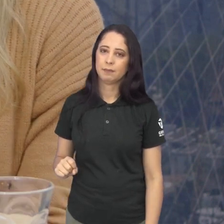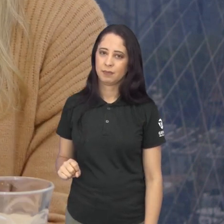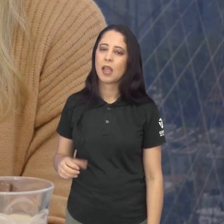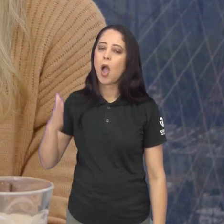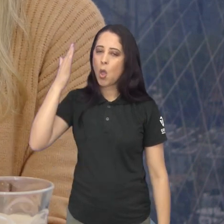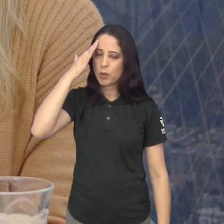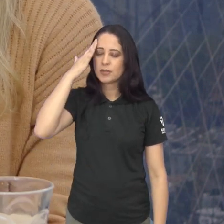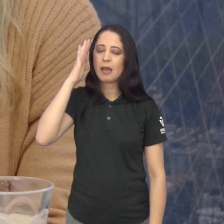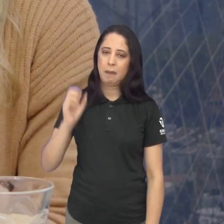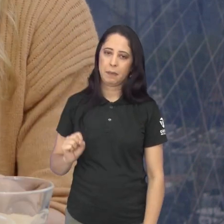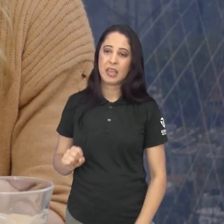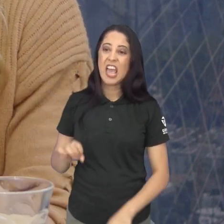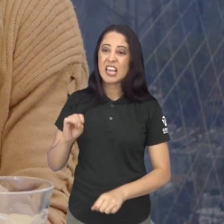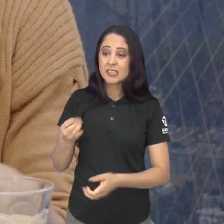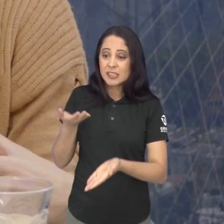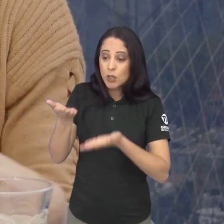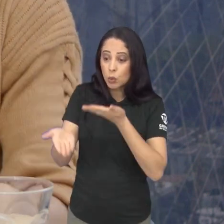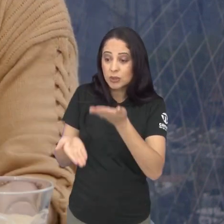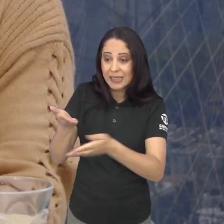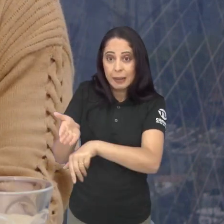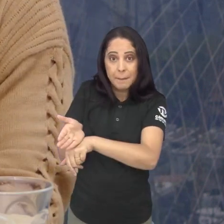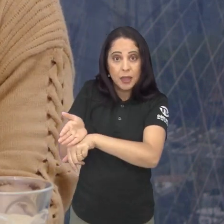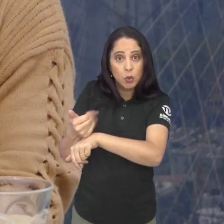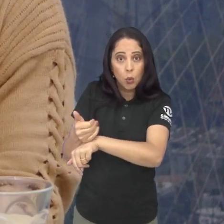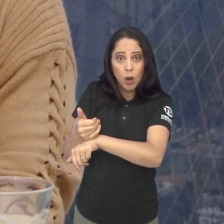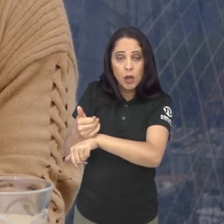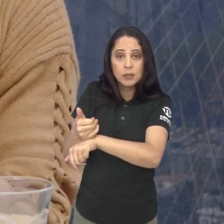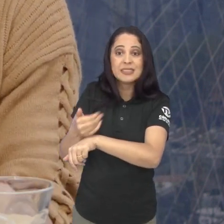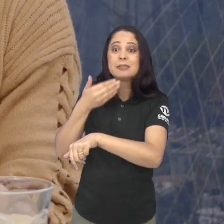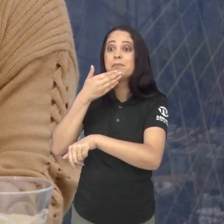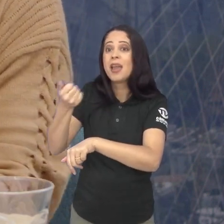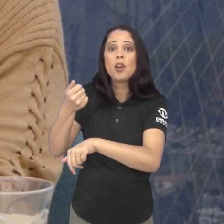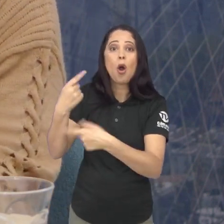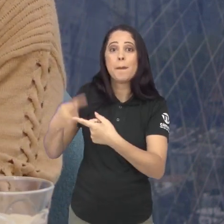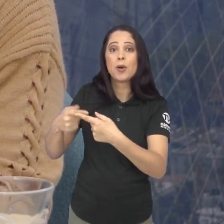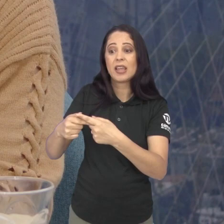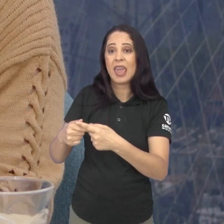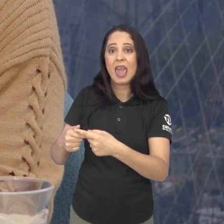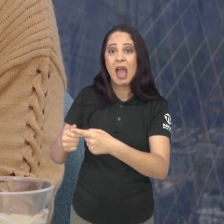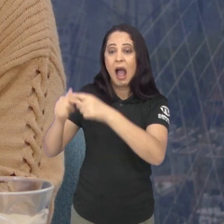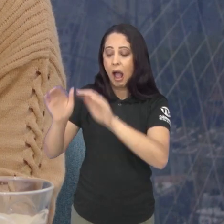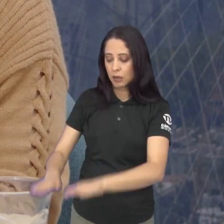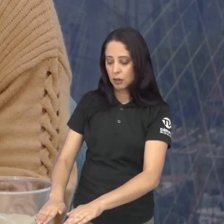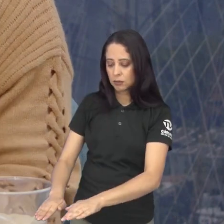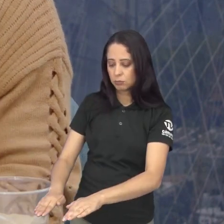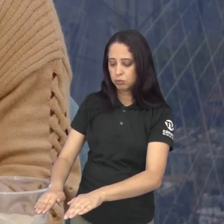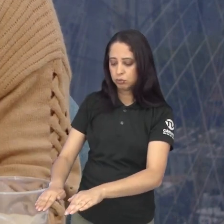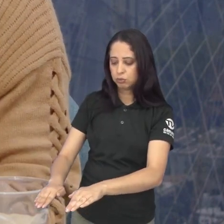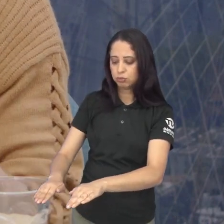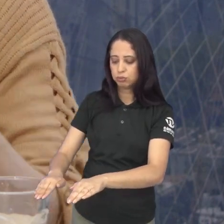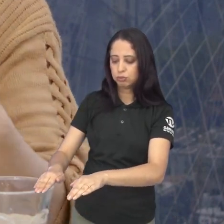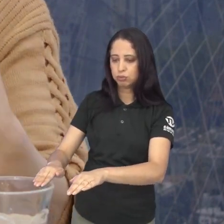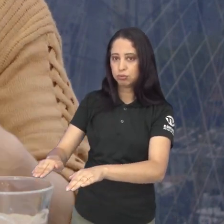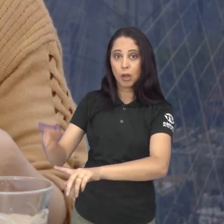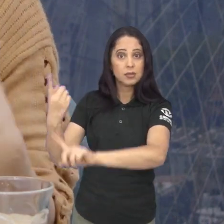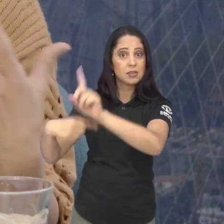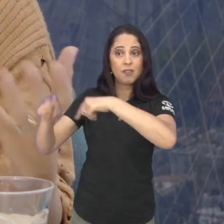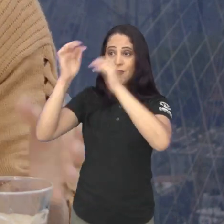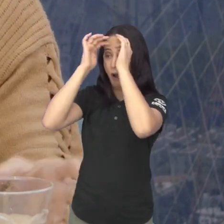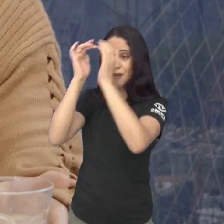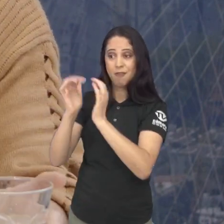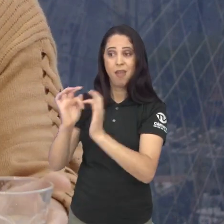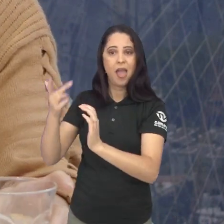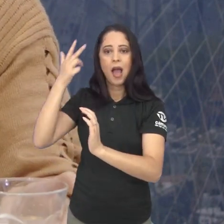mais precoce a intervenção, melhor a neuroplasticidade cerebral e melhor o desenvolvimento da criança. Então, todos os